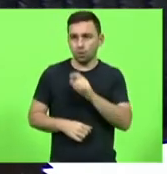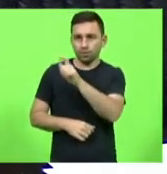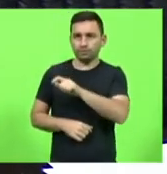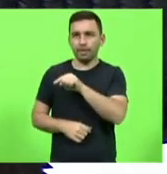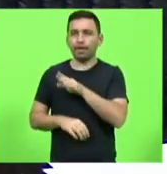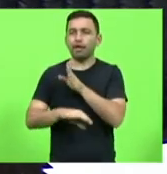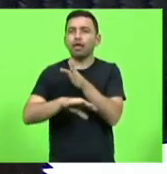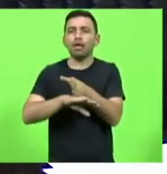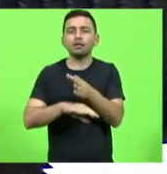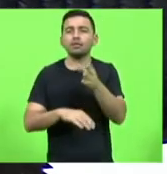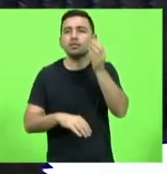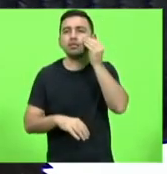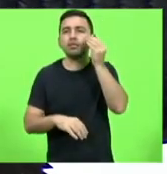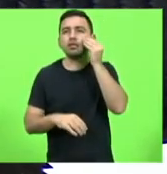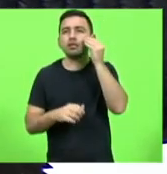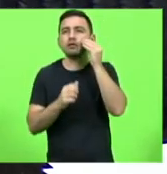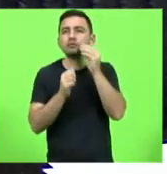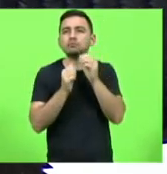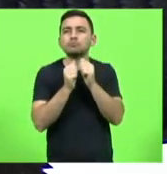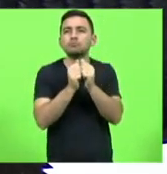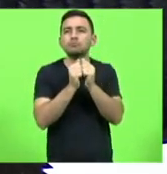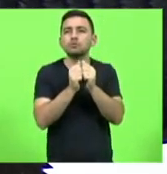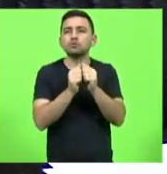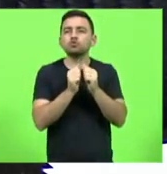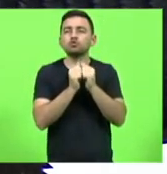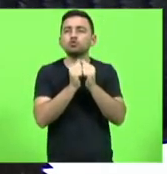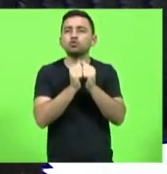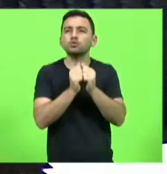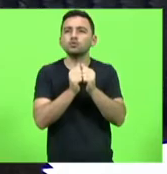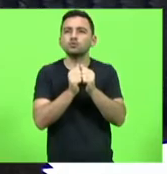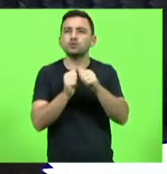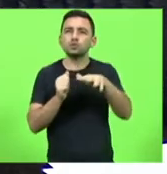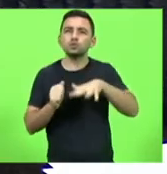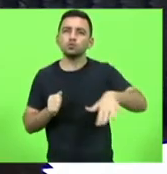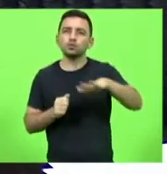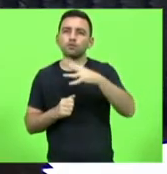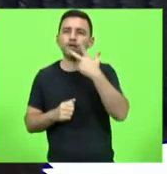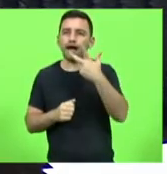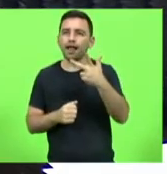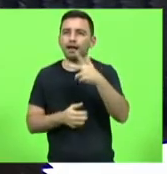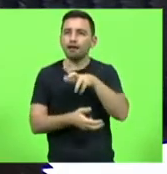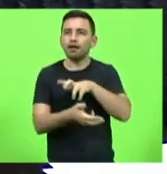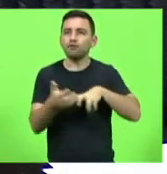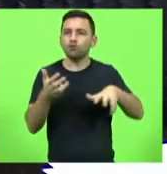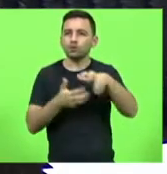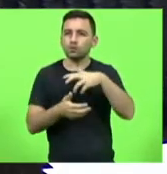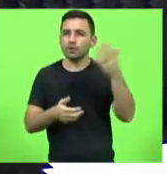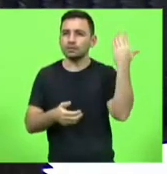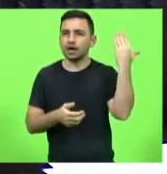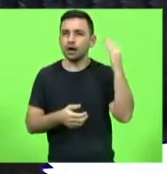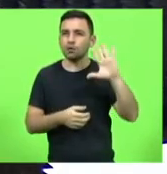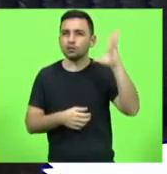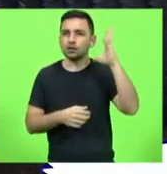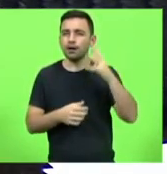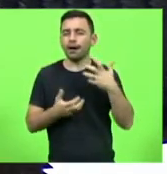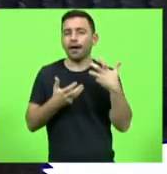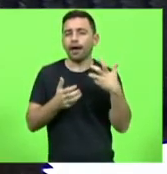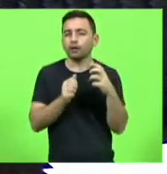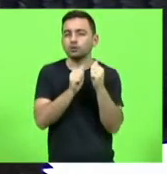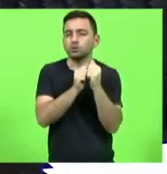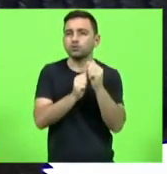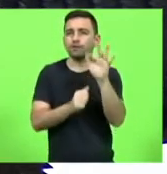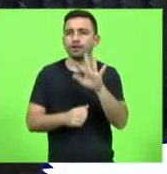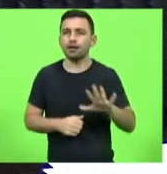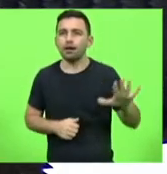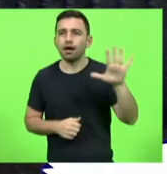tentando, buscando aproximação, tentando surfar mesmo a onda, que chamavam de onda, eu chamo de revolução, tentando aproximar dos federais,